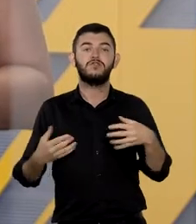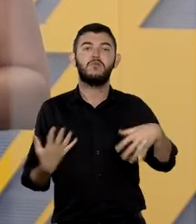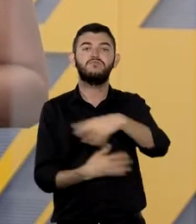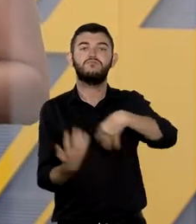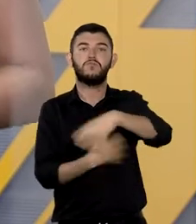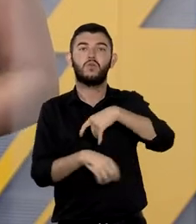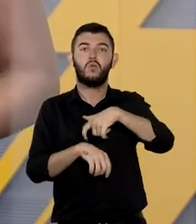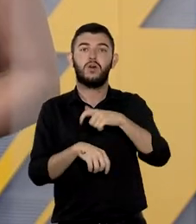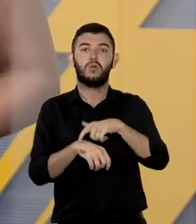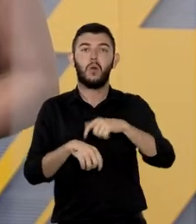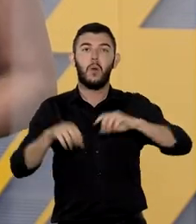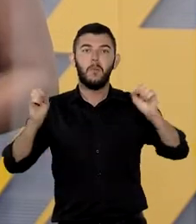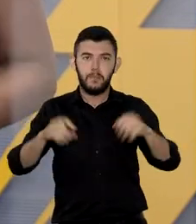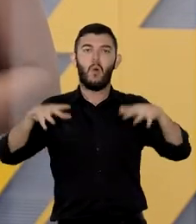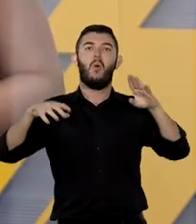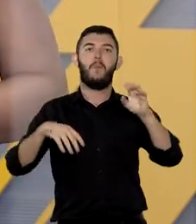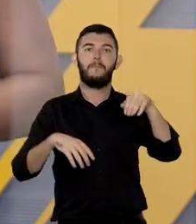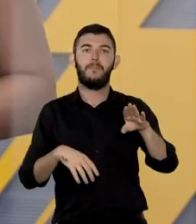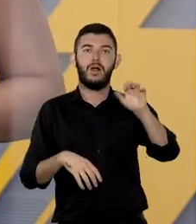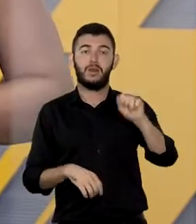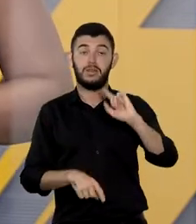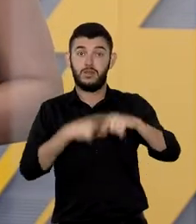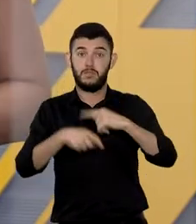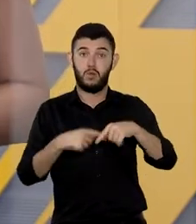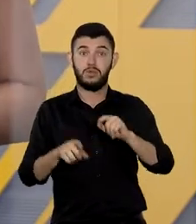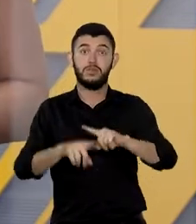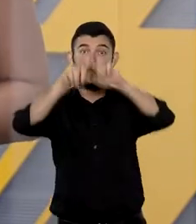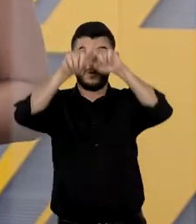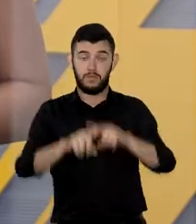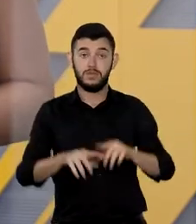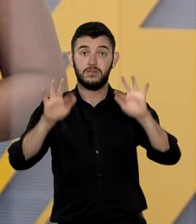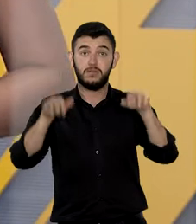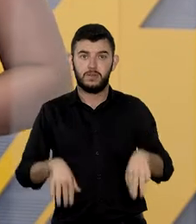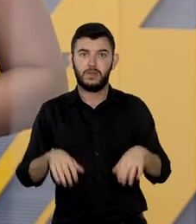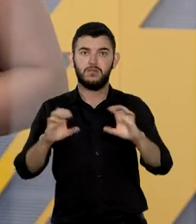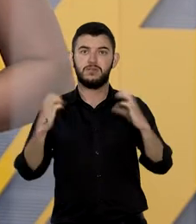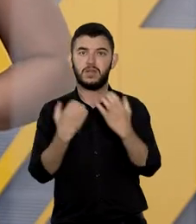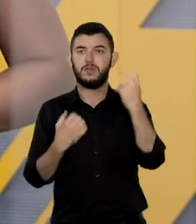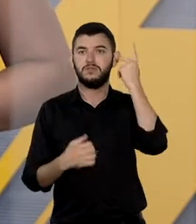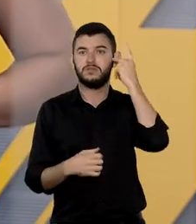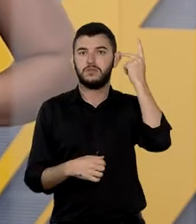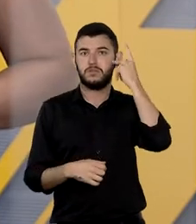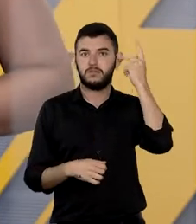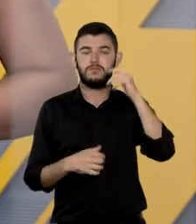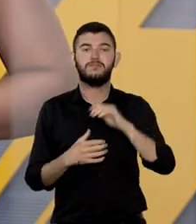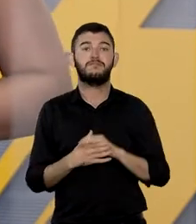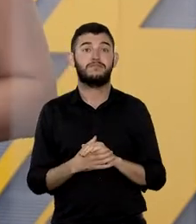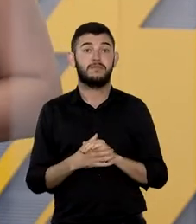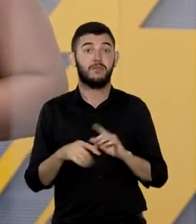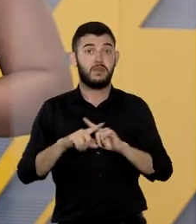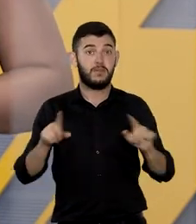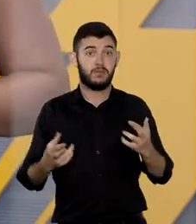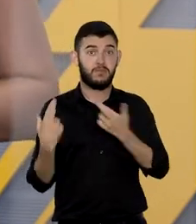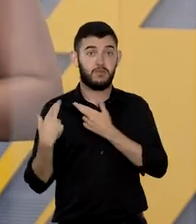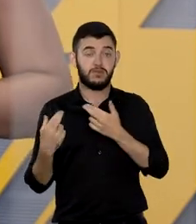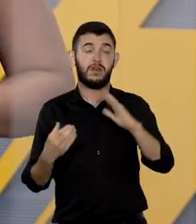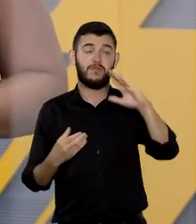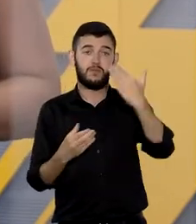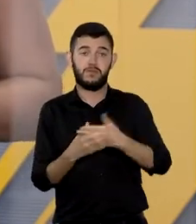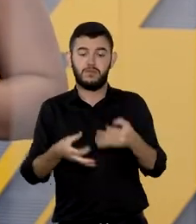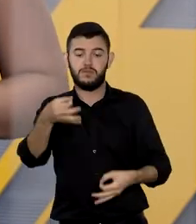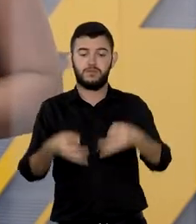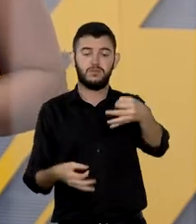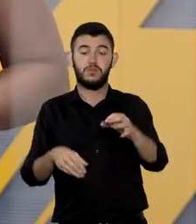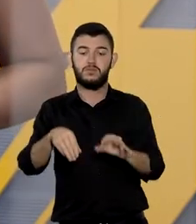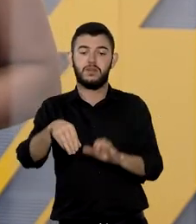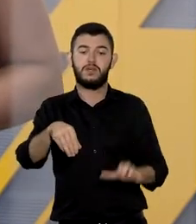começou quando uma bomba foi lançada após o fim de um jogo no estádio do Morumbi, pertencente ao São Paulo. O relator do